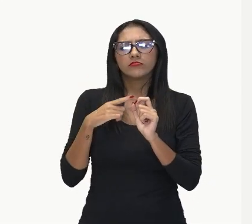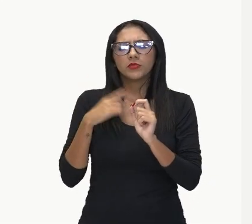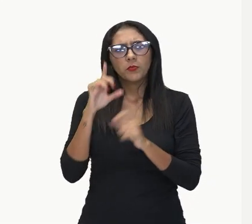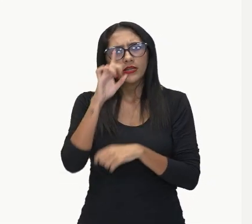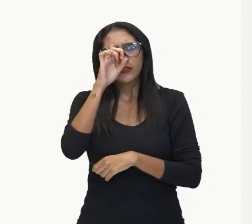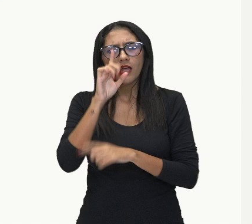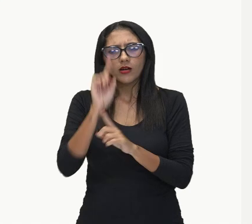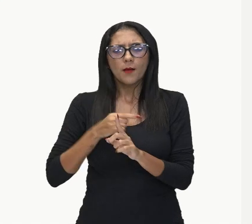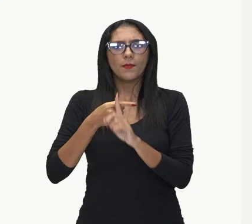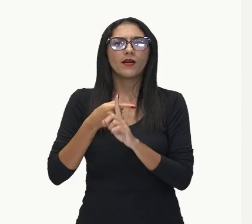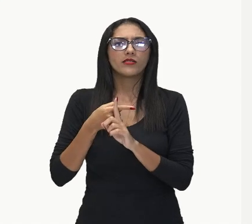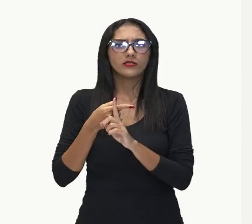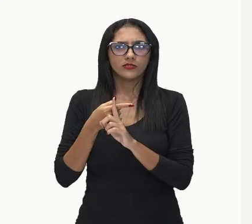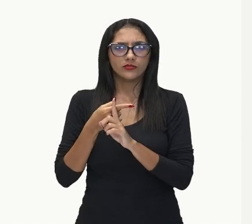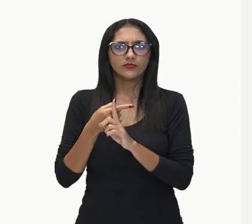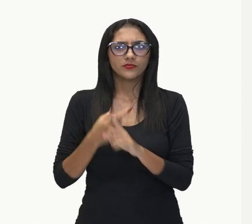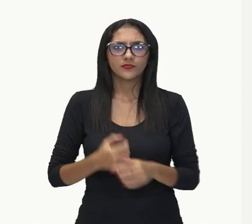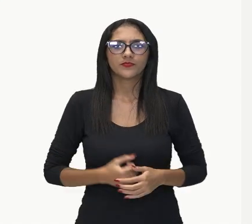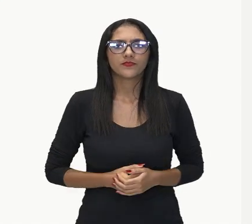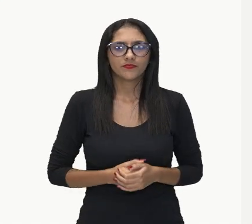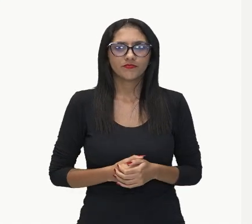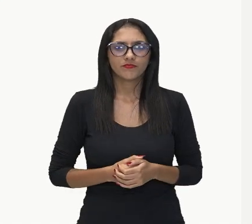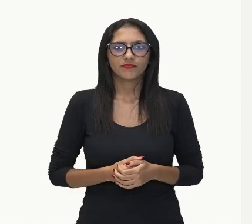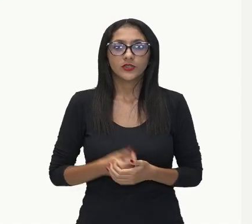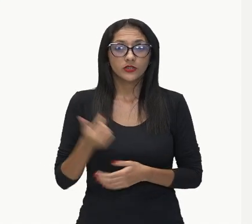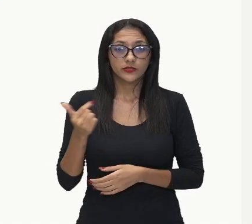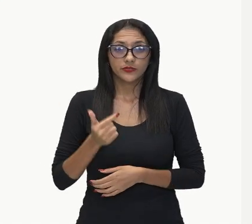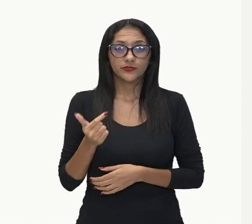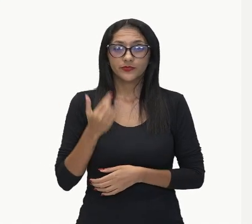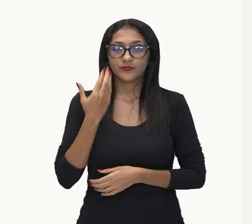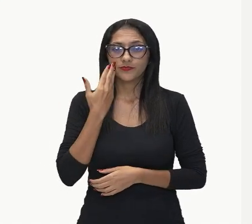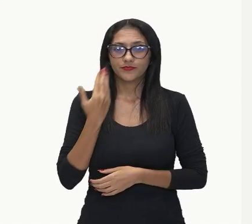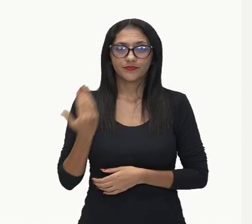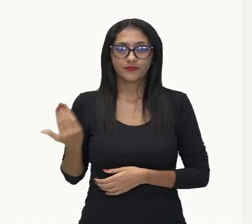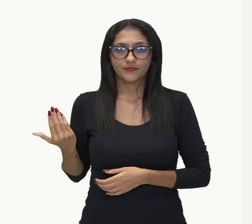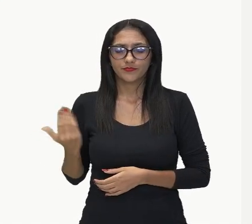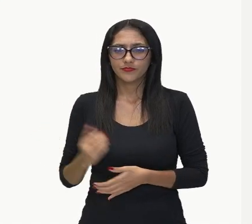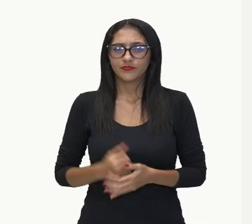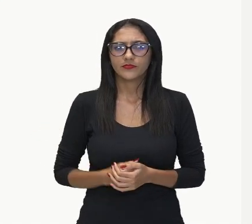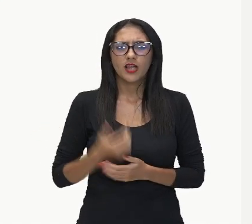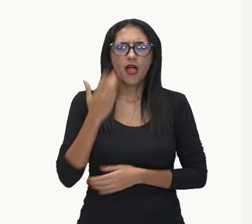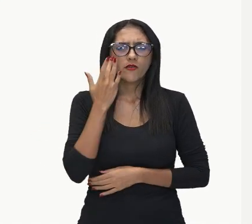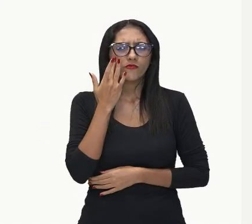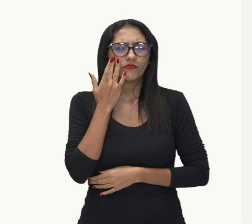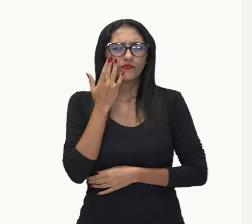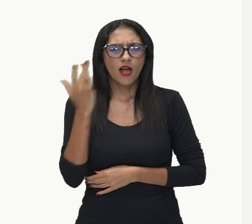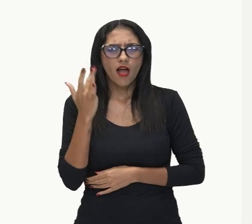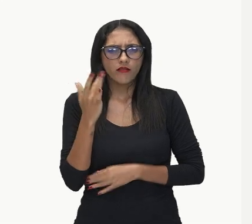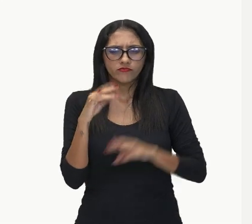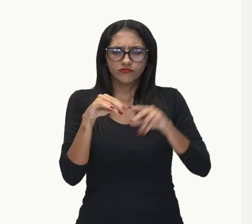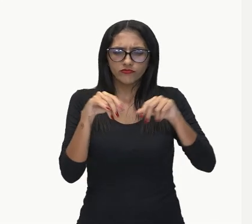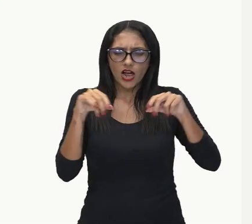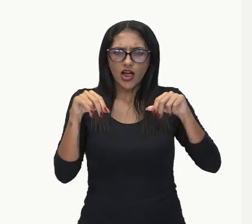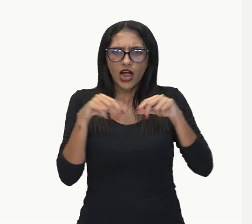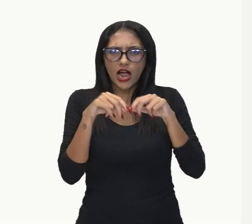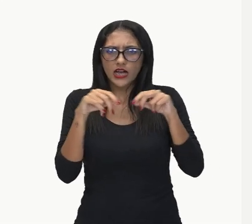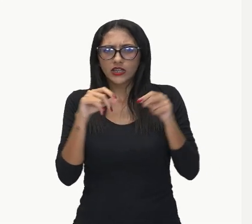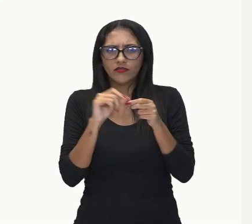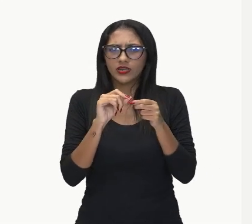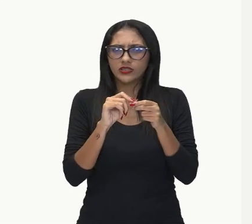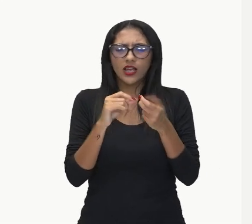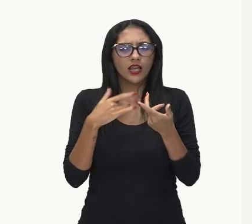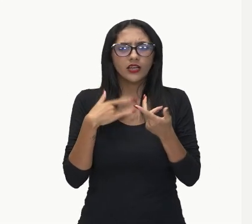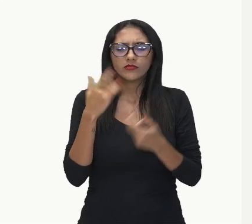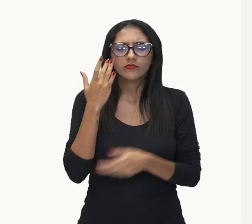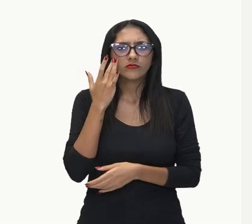acréscimo. A mesma situação ocorre no segundo exemplo. Não sei fazer farinha, nem sei a diferença entre os tipos